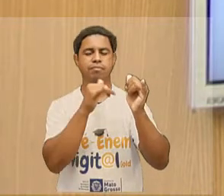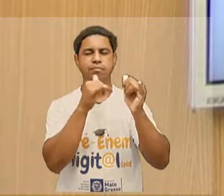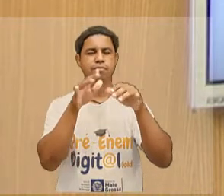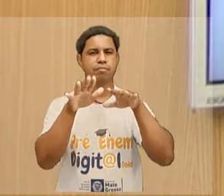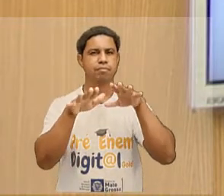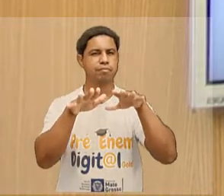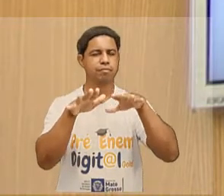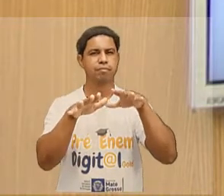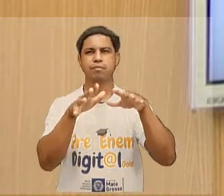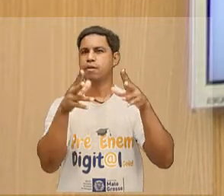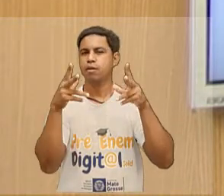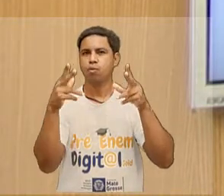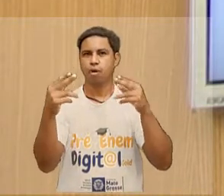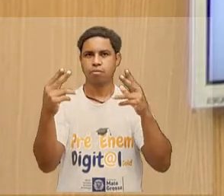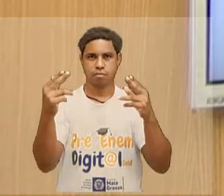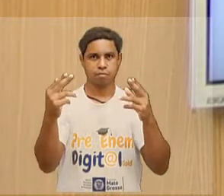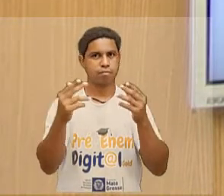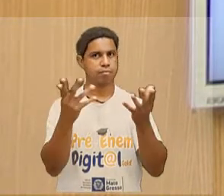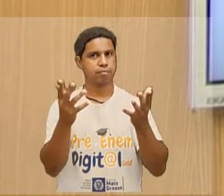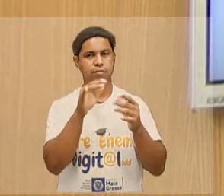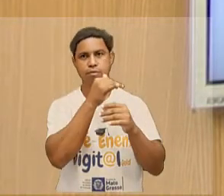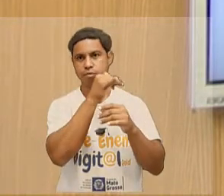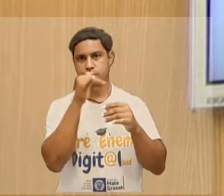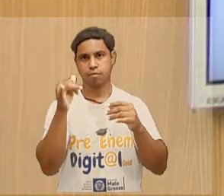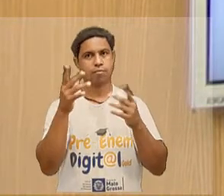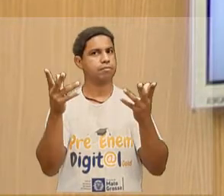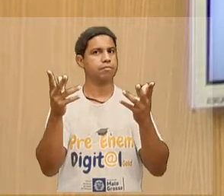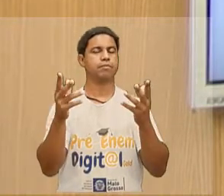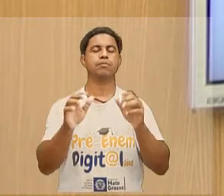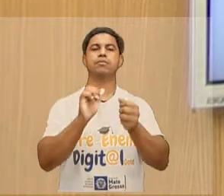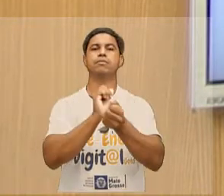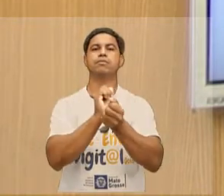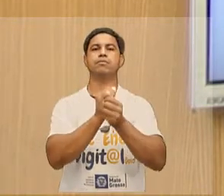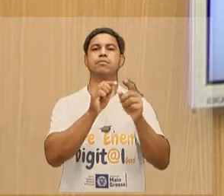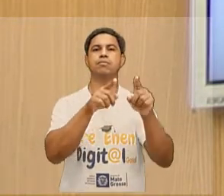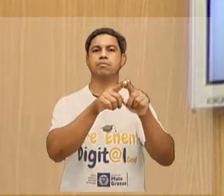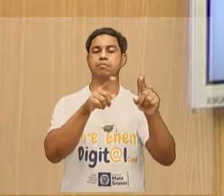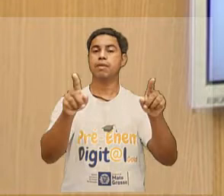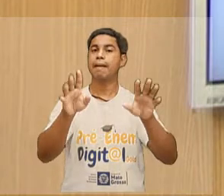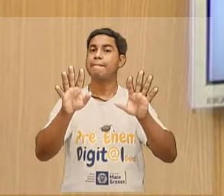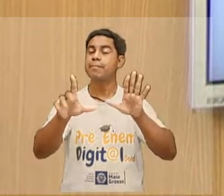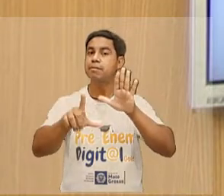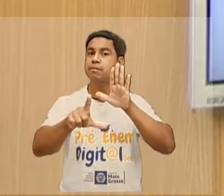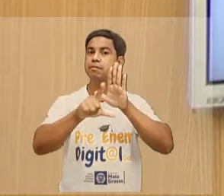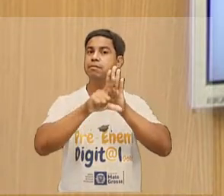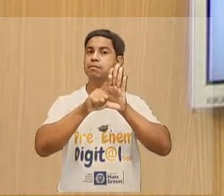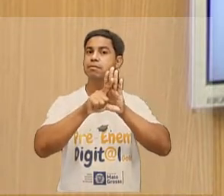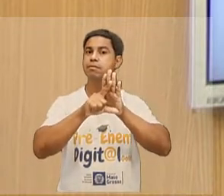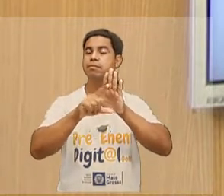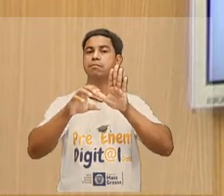mesma. Então eu digo que a corrente elétrica não muda. Mas de acordo com a lei de Ohm,